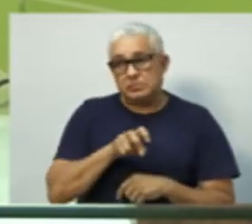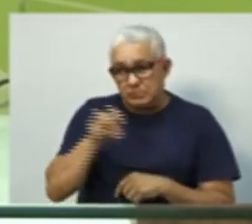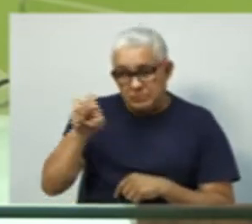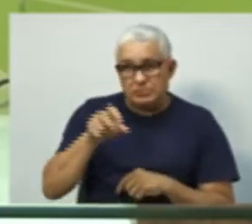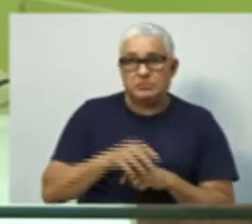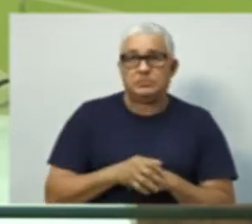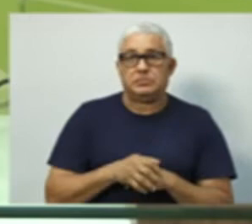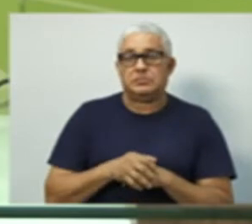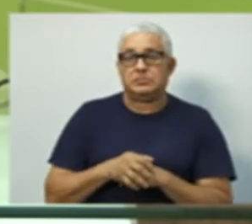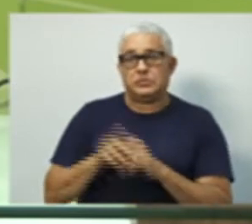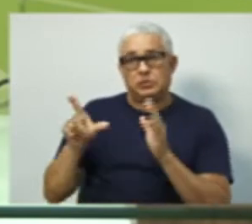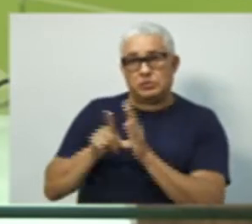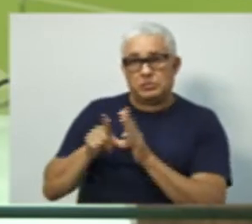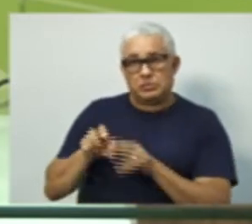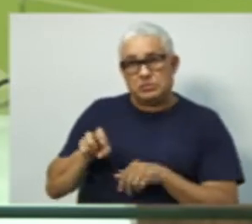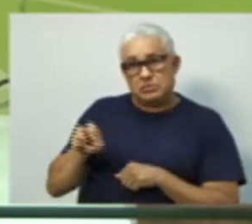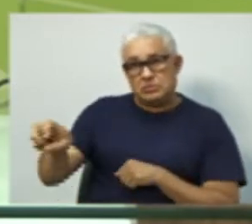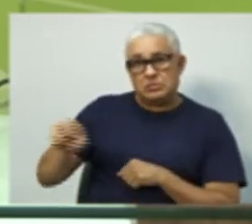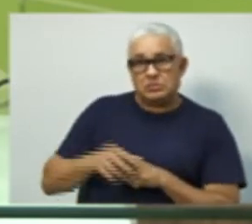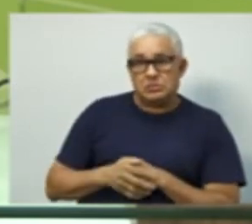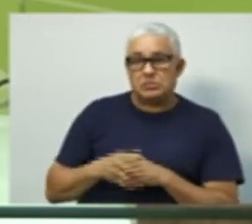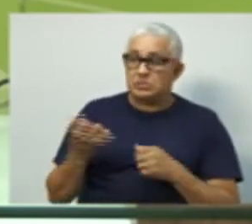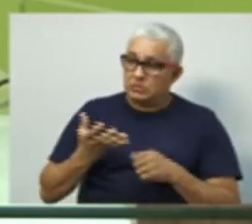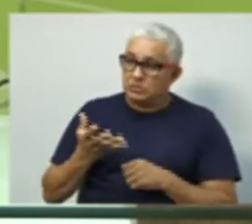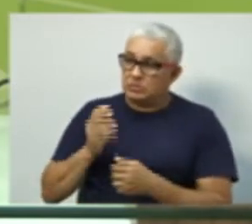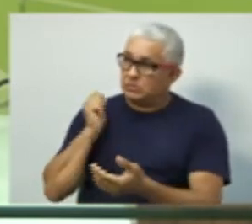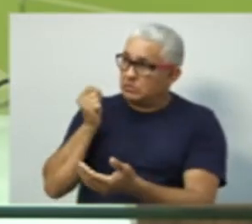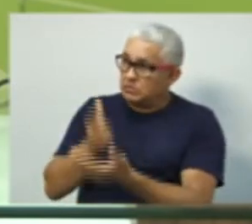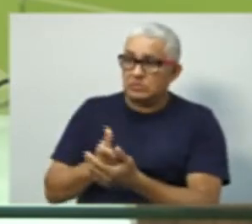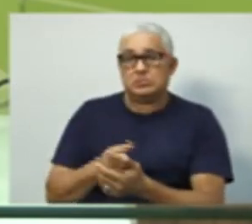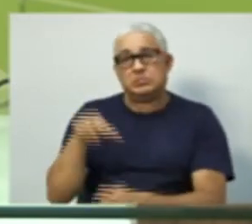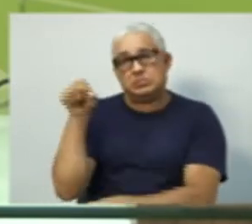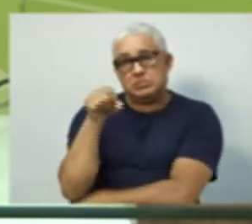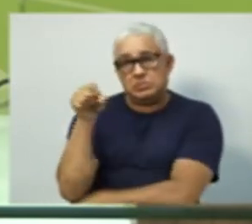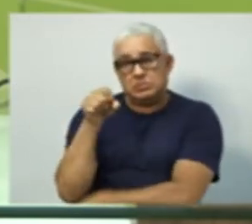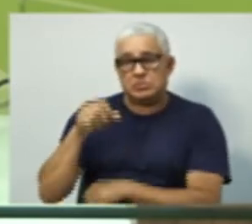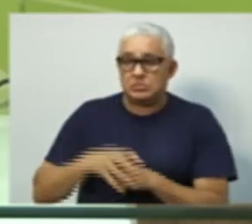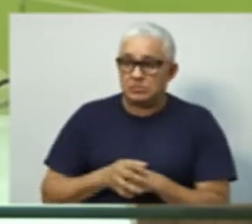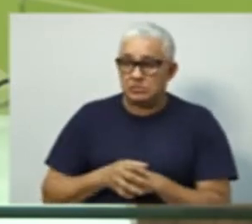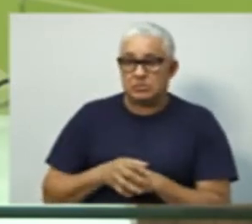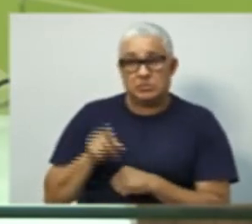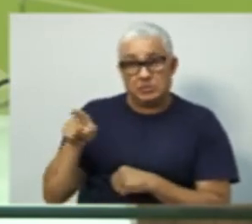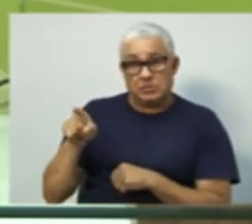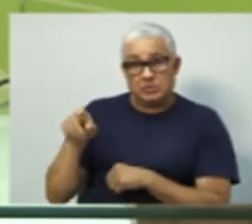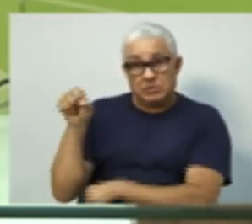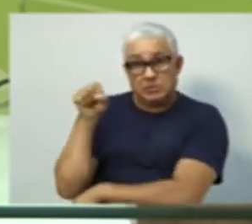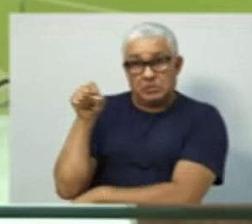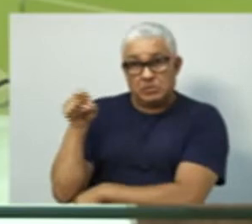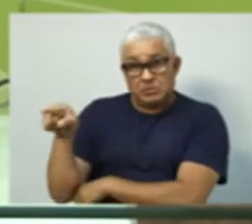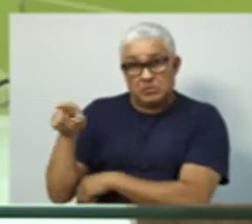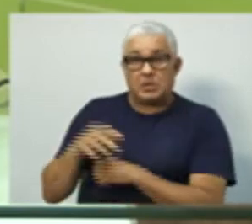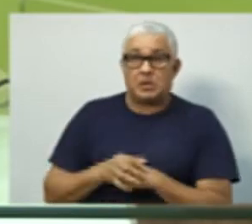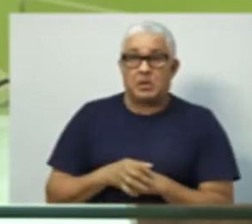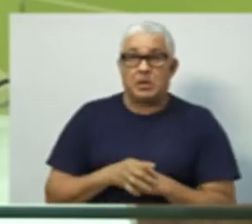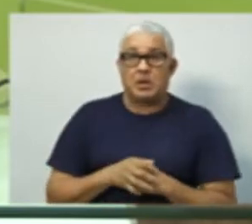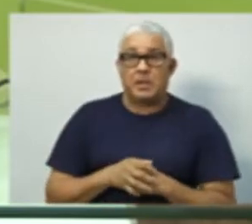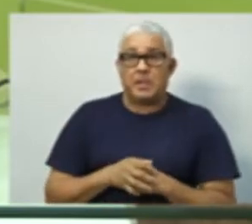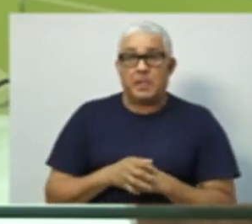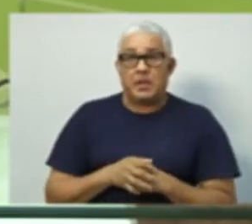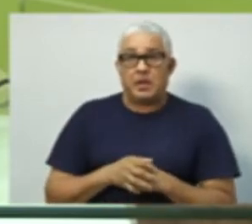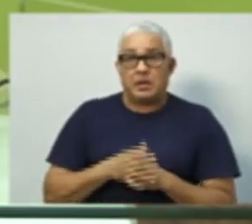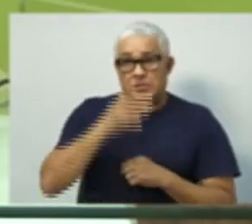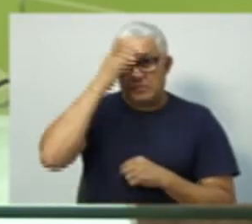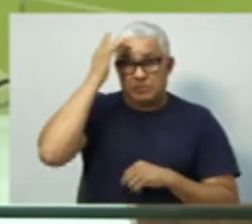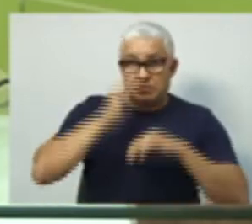Então a média simples para agosto, ó, vai ser de 330 unidades. Quando eu pego aqui, ó,